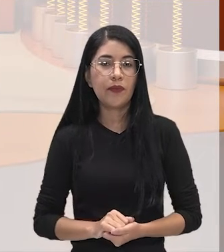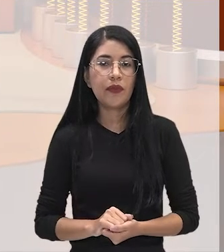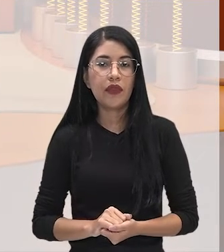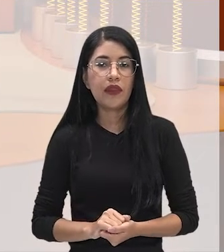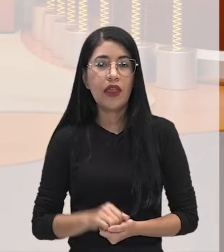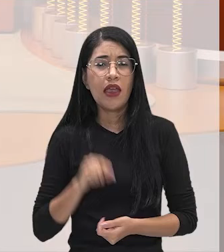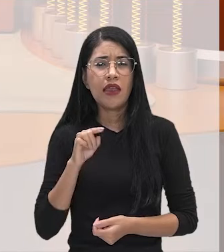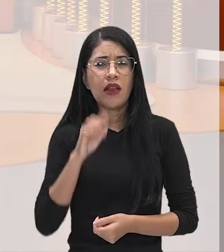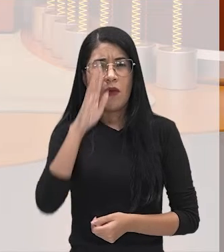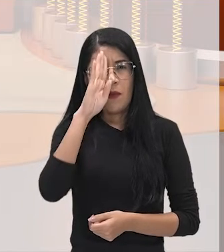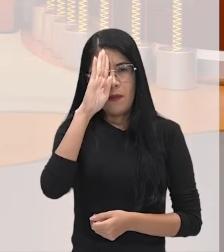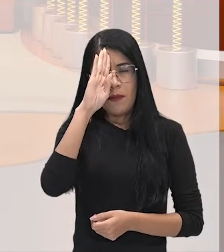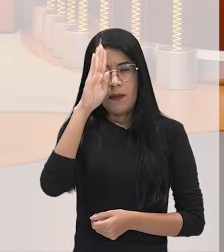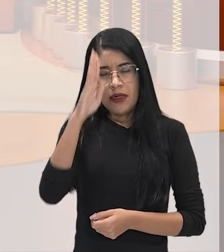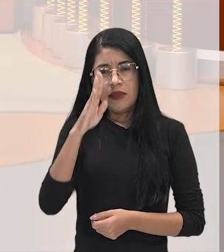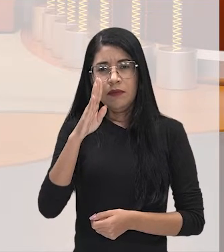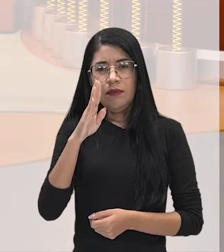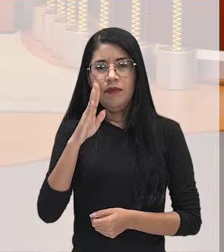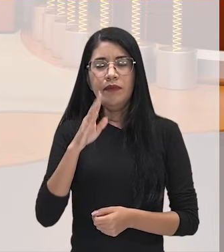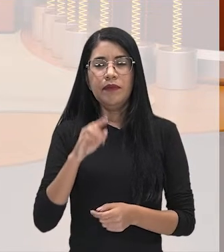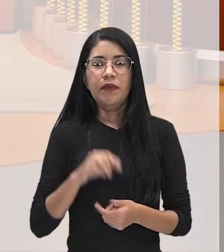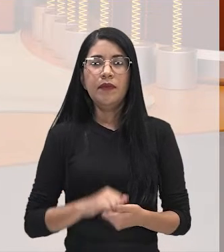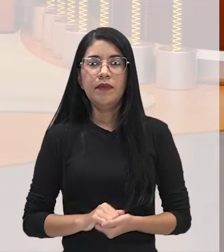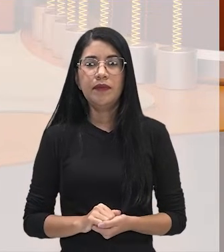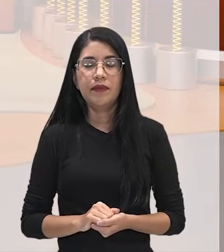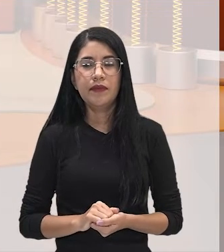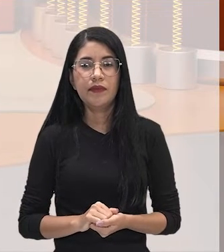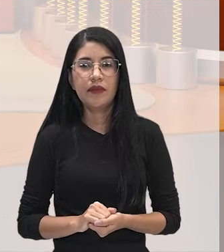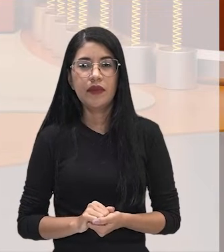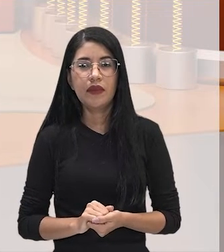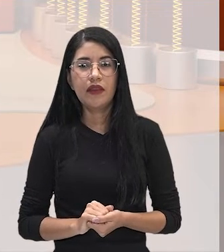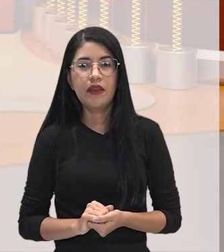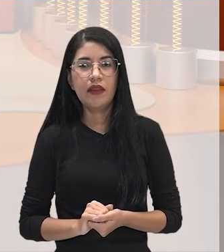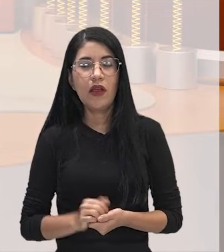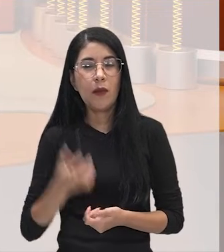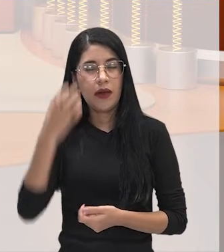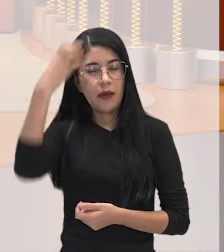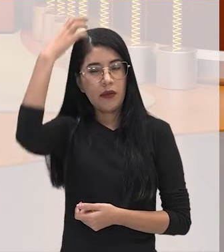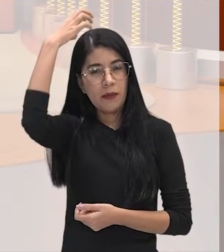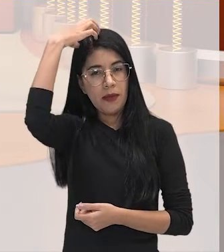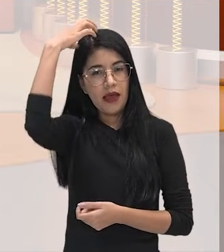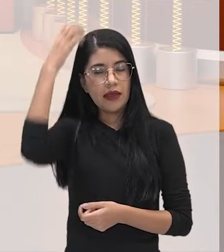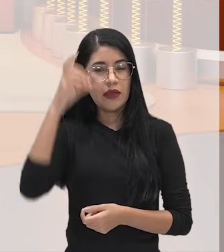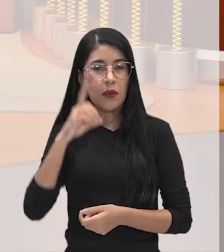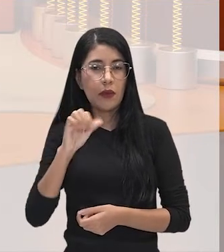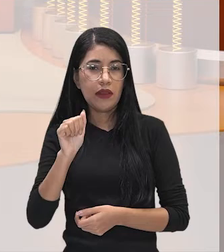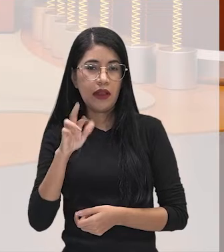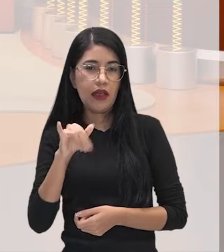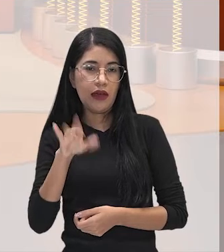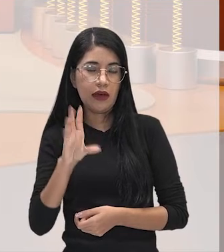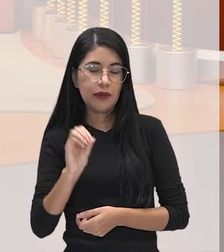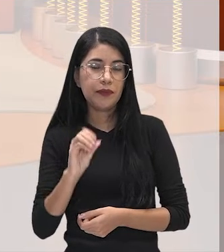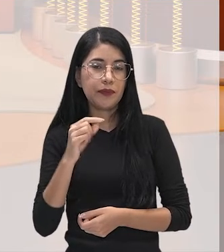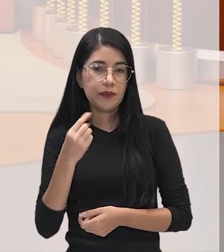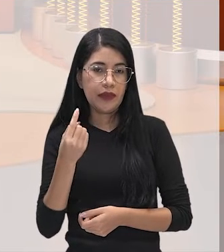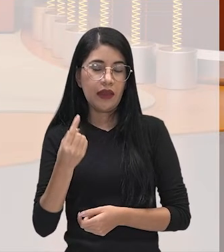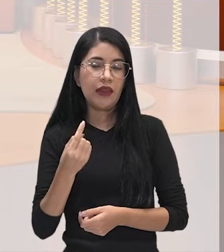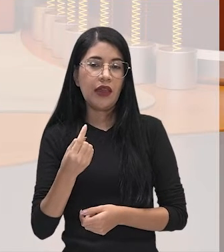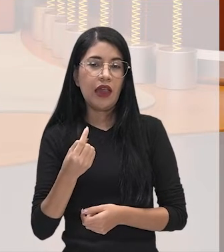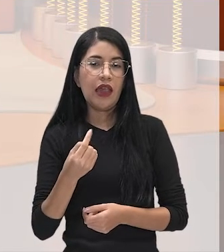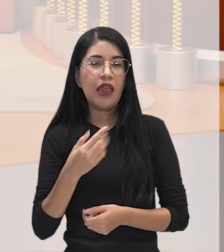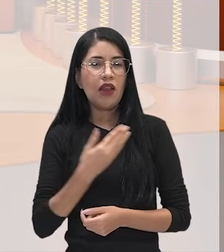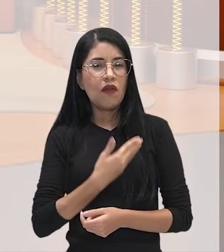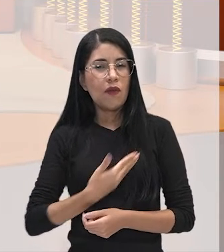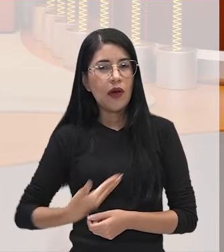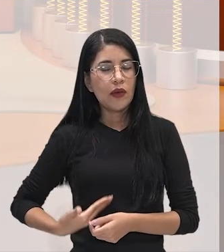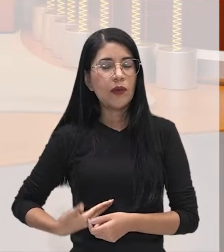dos grandes aí comandantes desse Império Persa. O Dario I, ele governou, né? Foi um